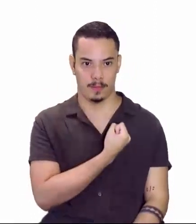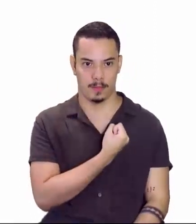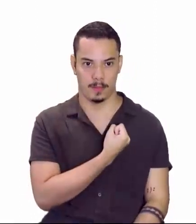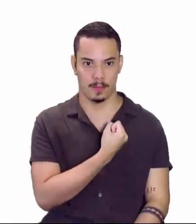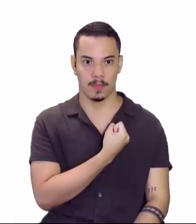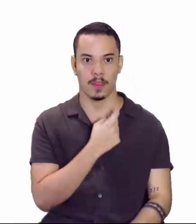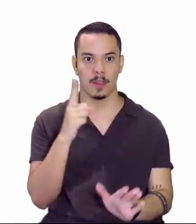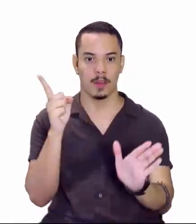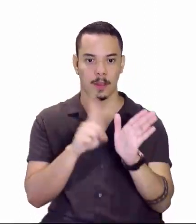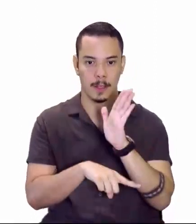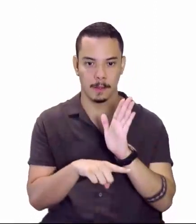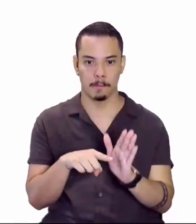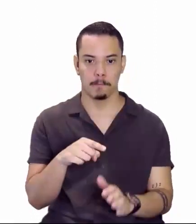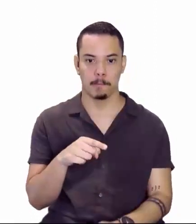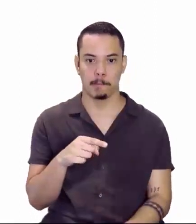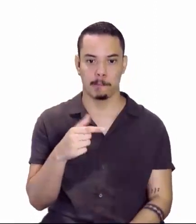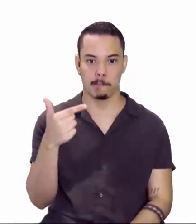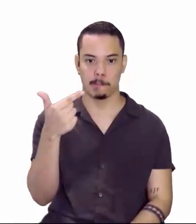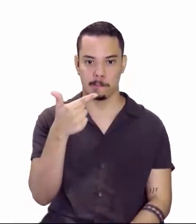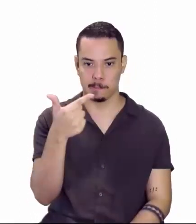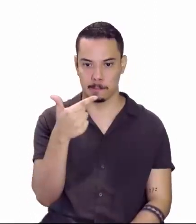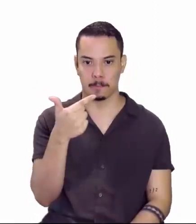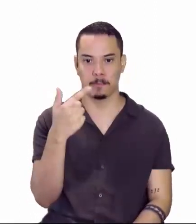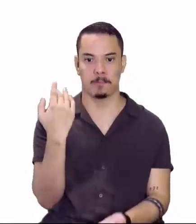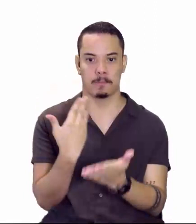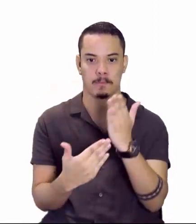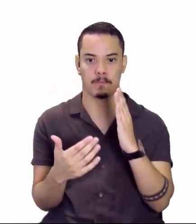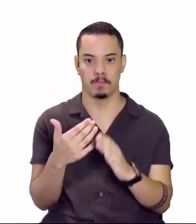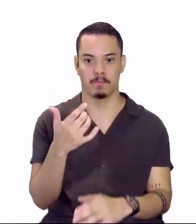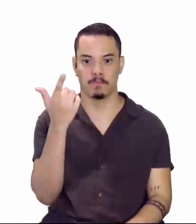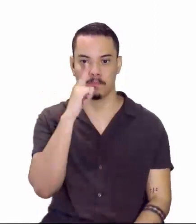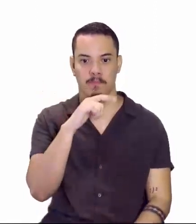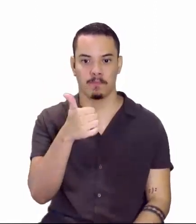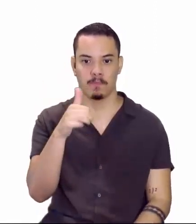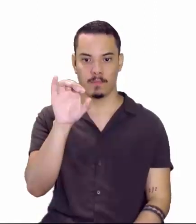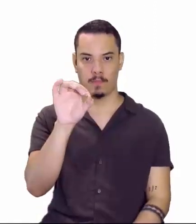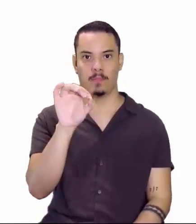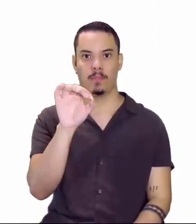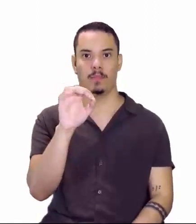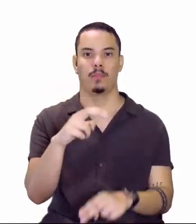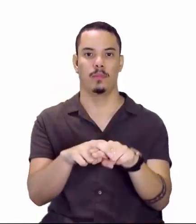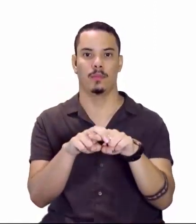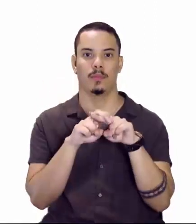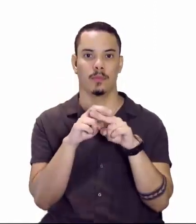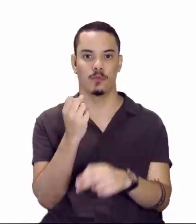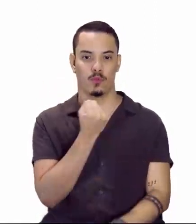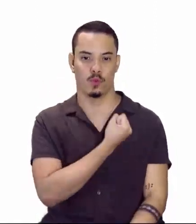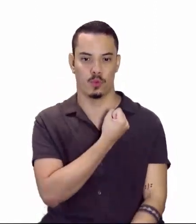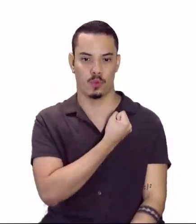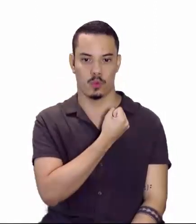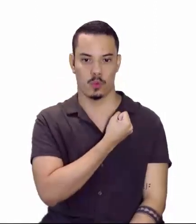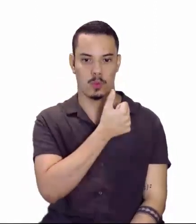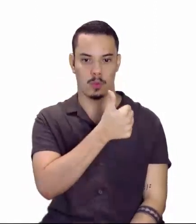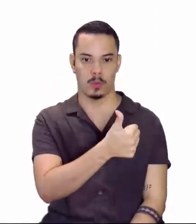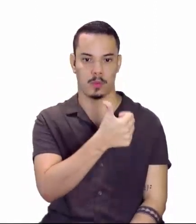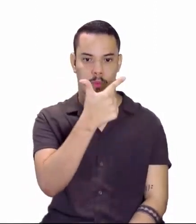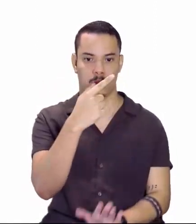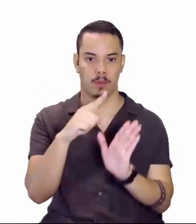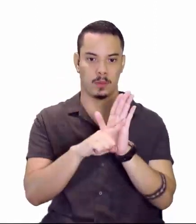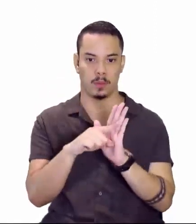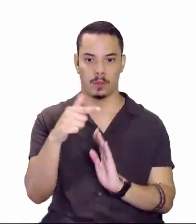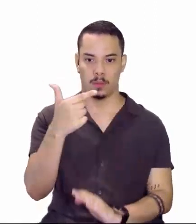os 2 elétrons que ele perdeu para ficar positivo. Portanto, o número de elétrons do íon